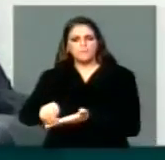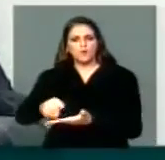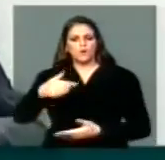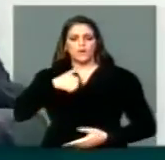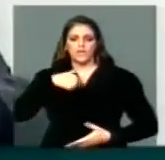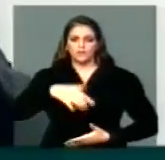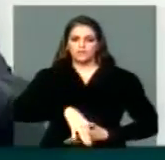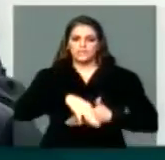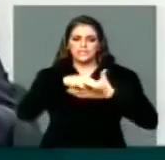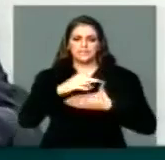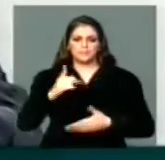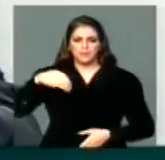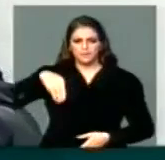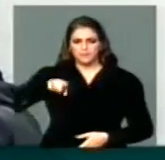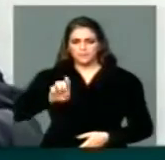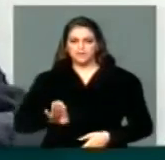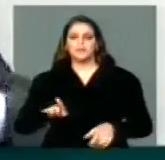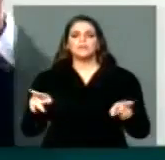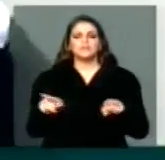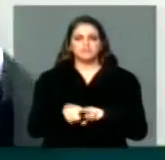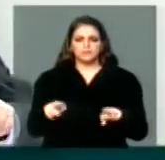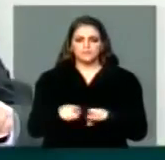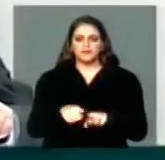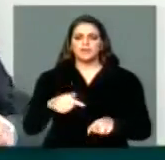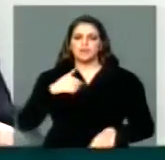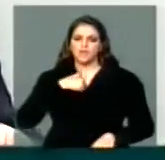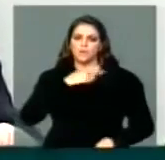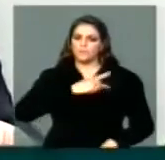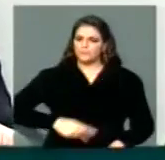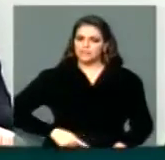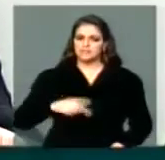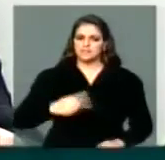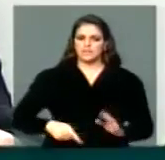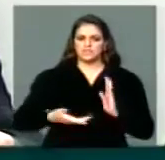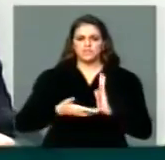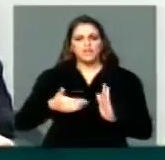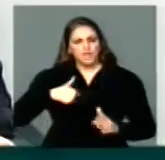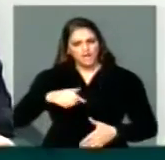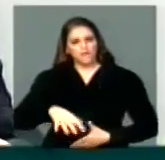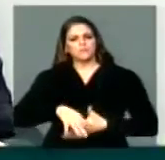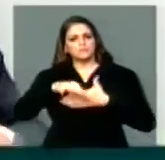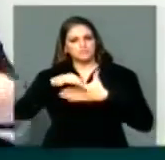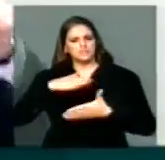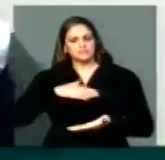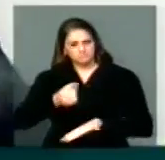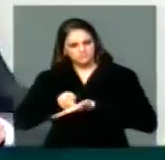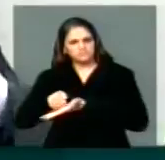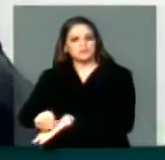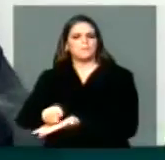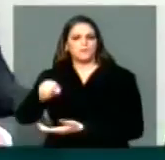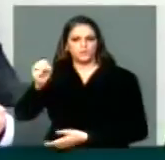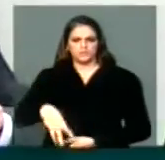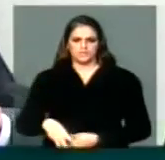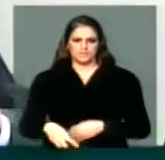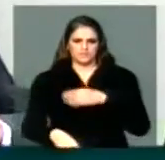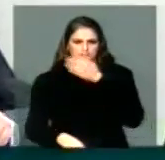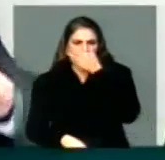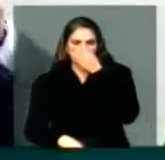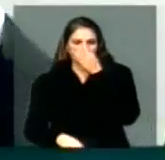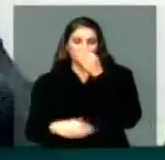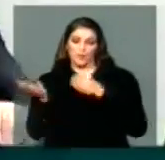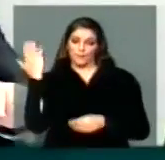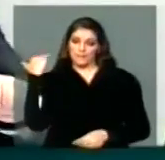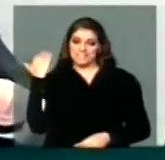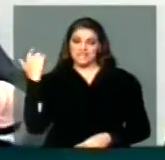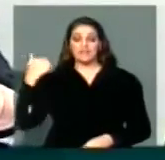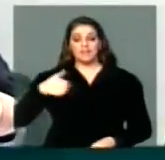líder partidário para a coleta de assinatura e como presidente para prontamente instalá-la, e por declarações na época da minha campanha